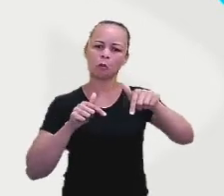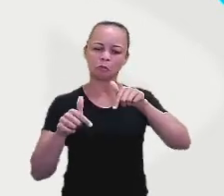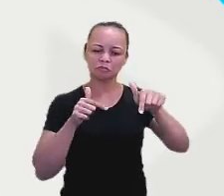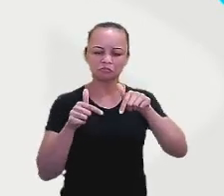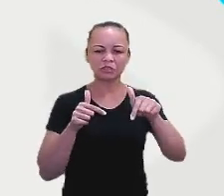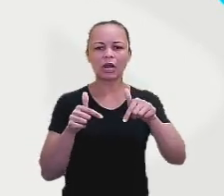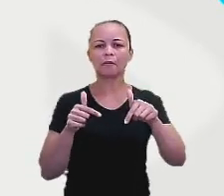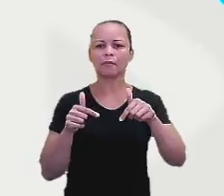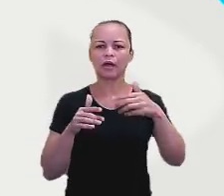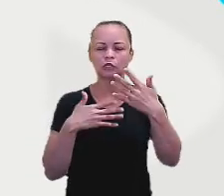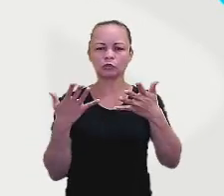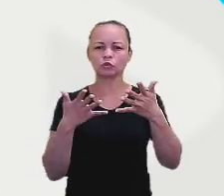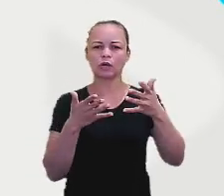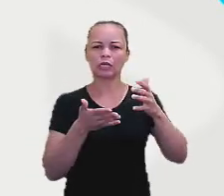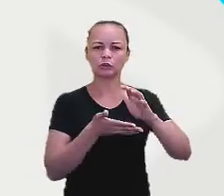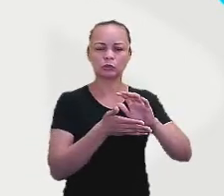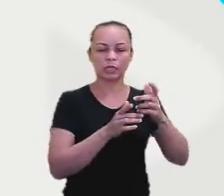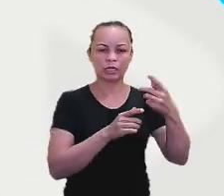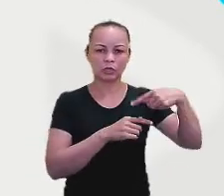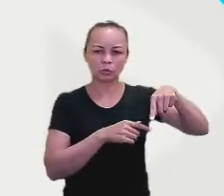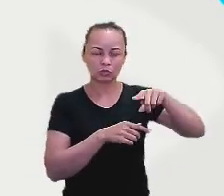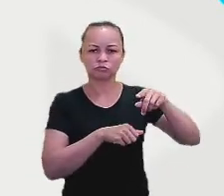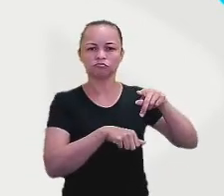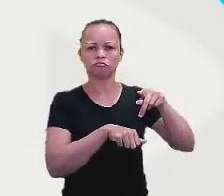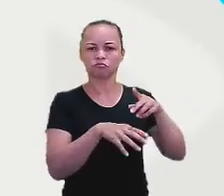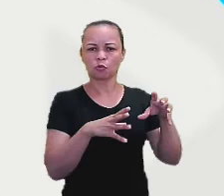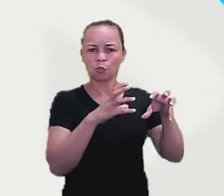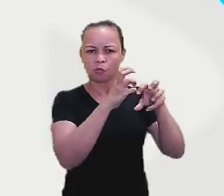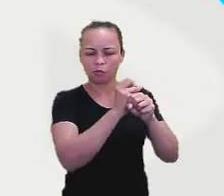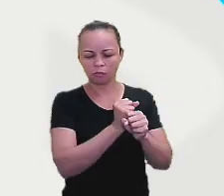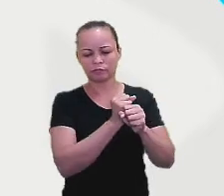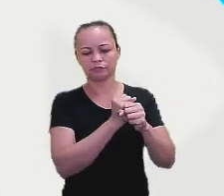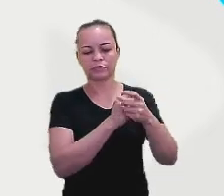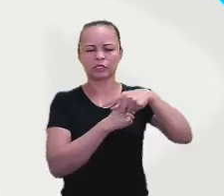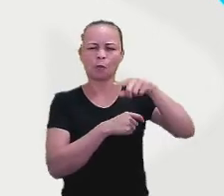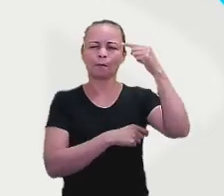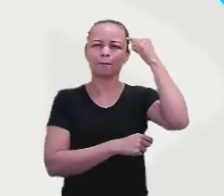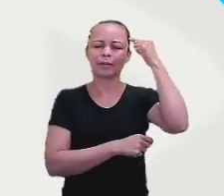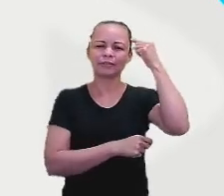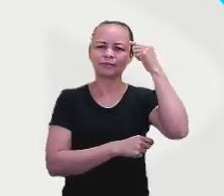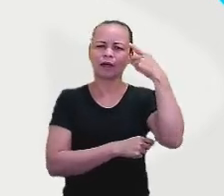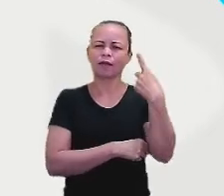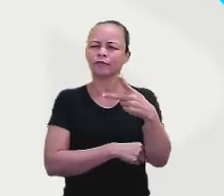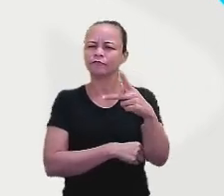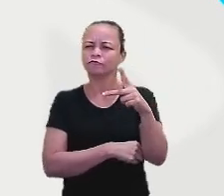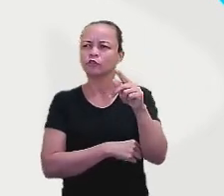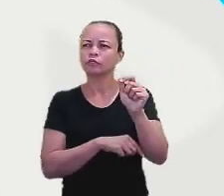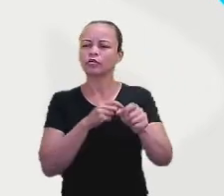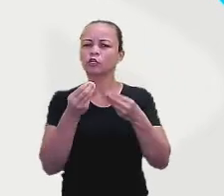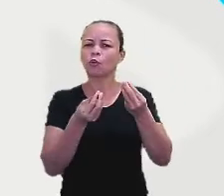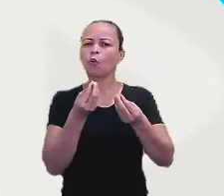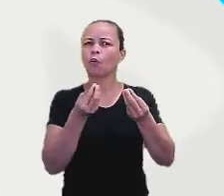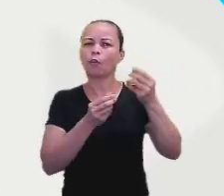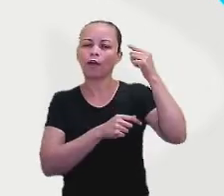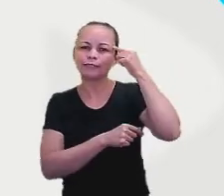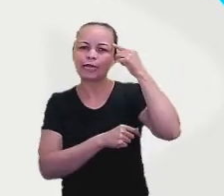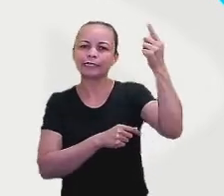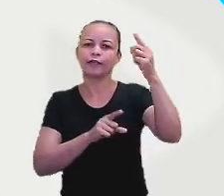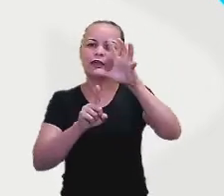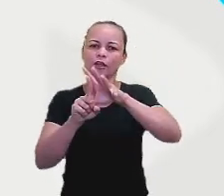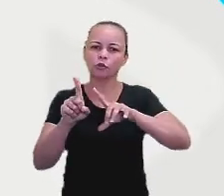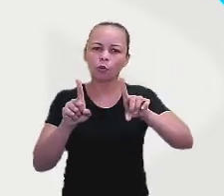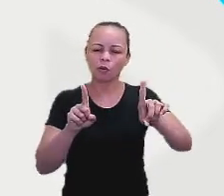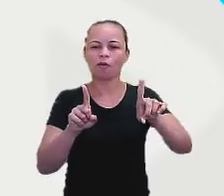né, do lado negro da pirâmide, né? É só pensar nisso que você já percebe nitidamente como essa ideia do clone